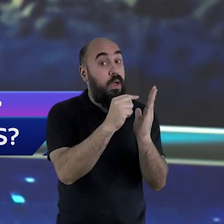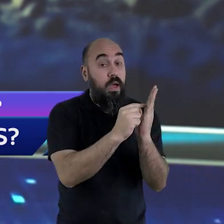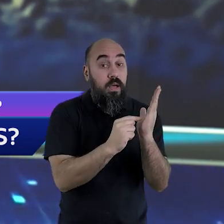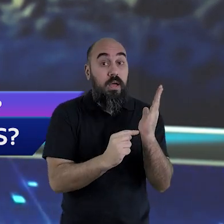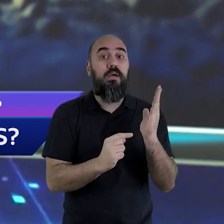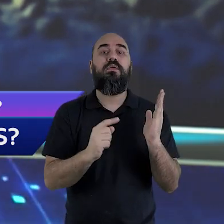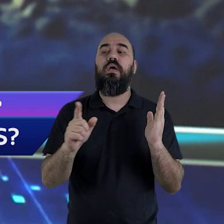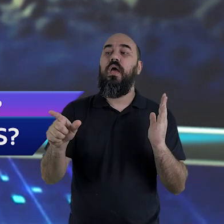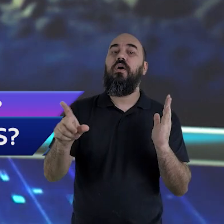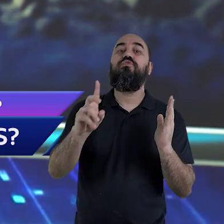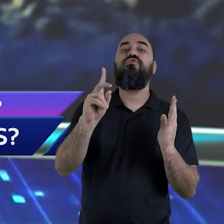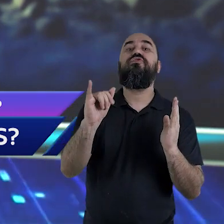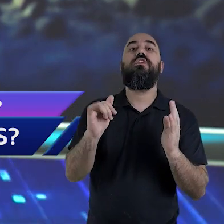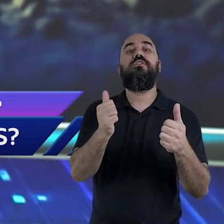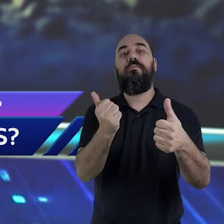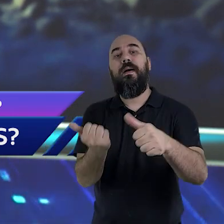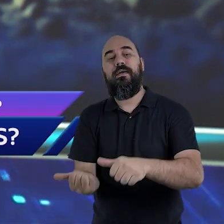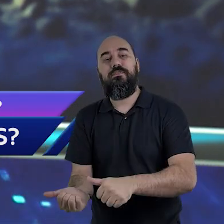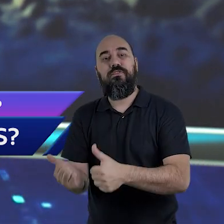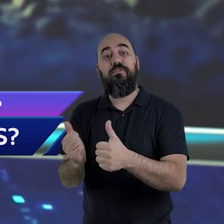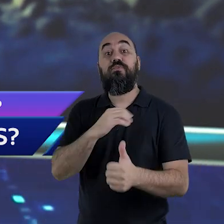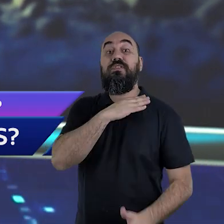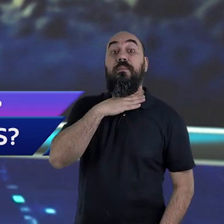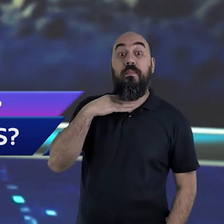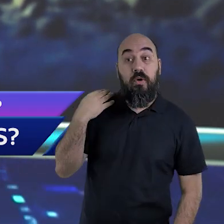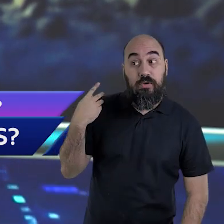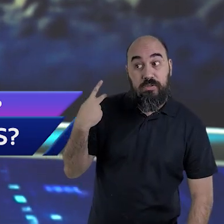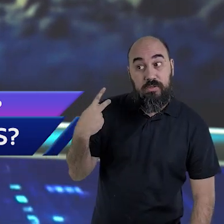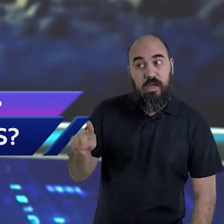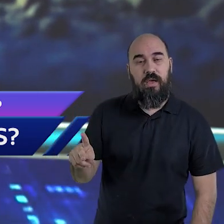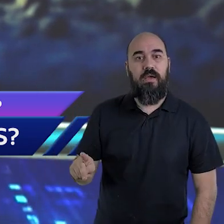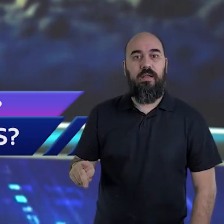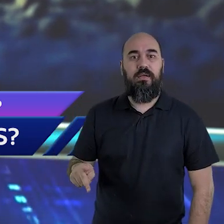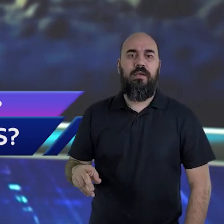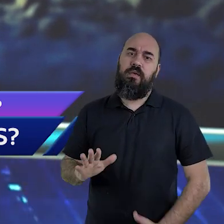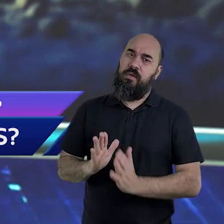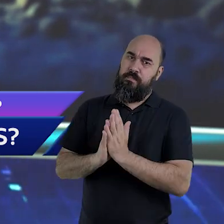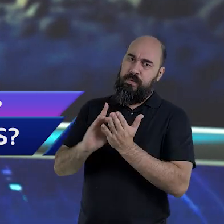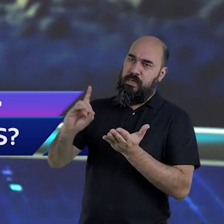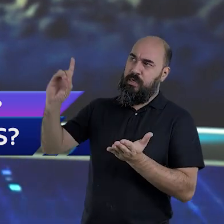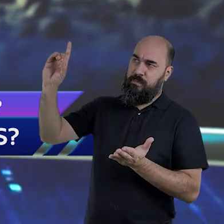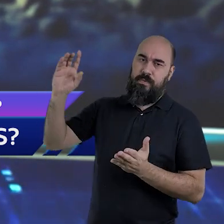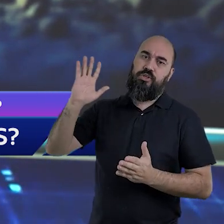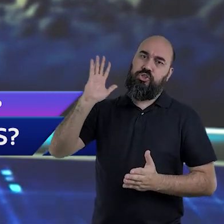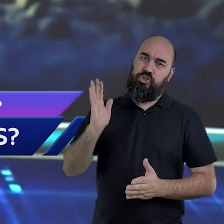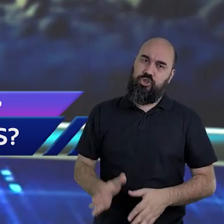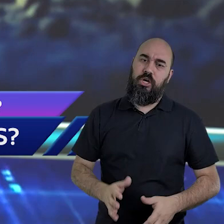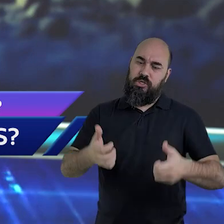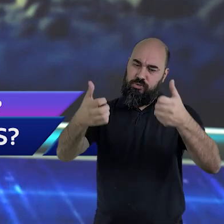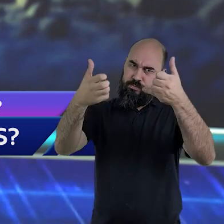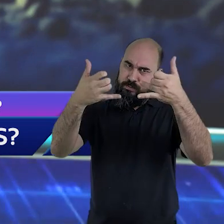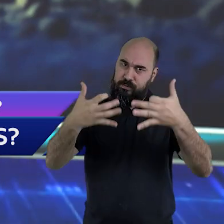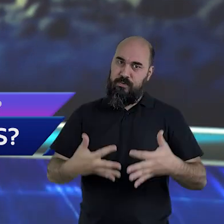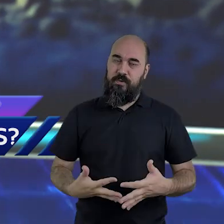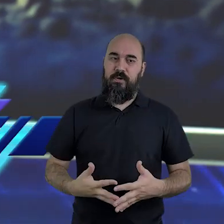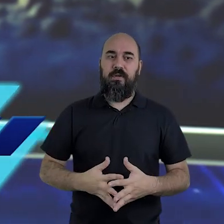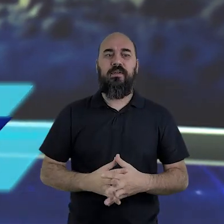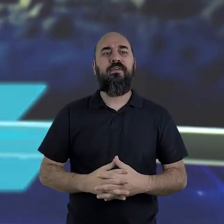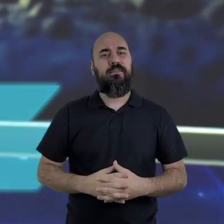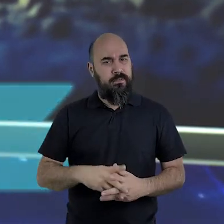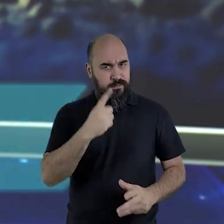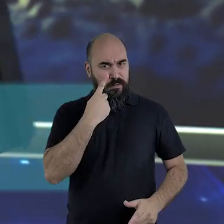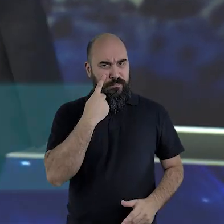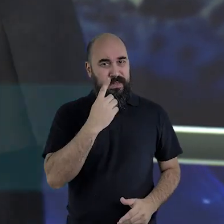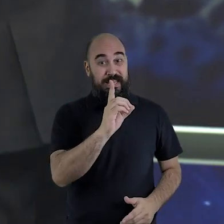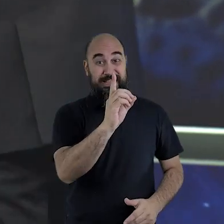seu ano de batismo e da sua morte. É isso mesmo. A Bíblia disse quando Jesus seria batizado e quando ele morreria. Para entender